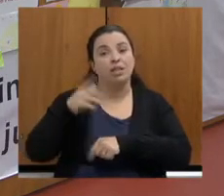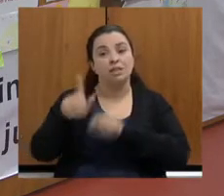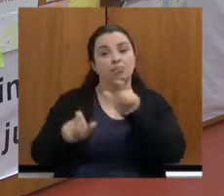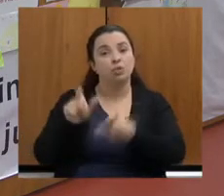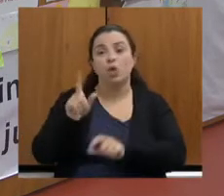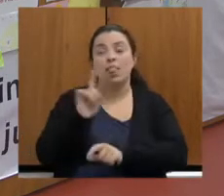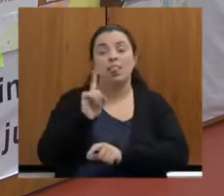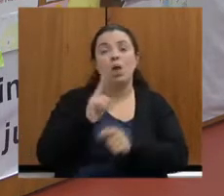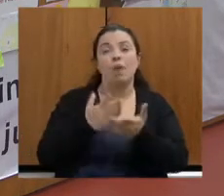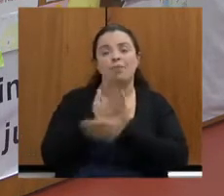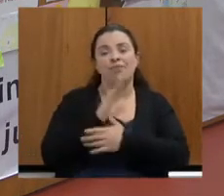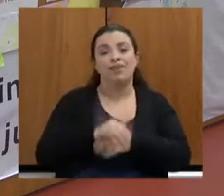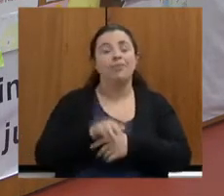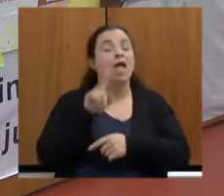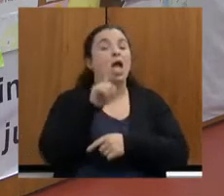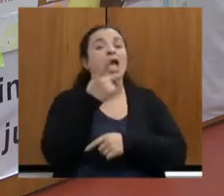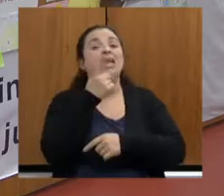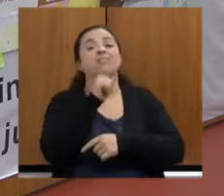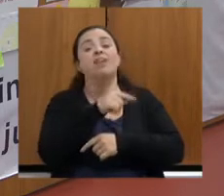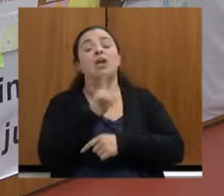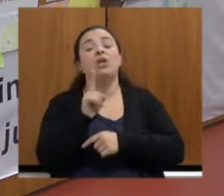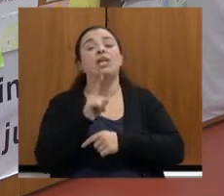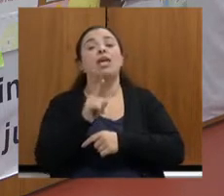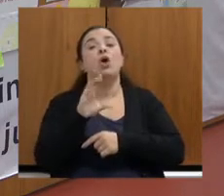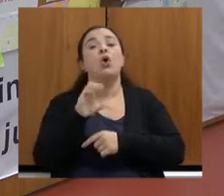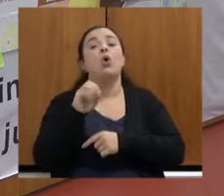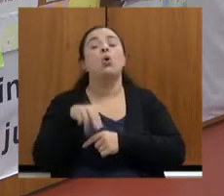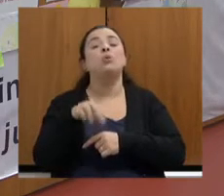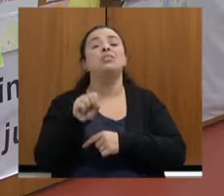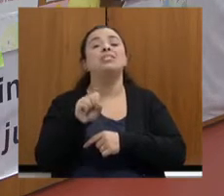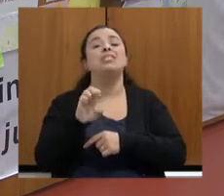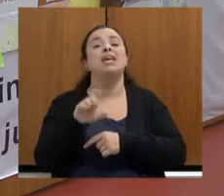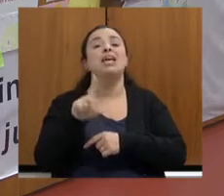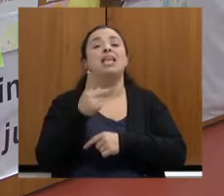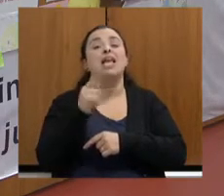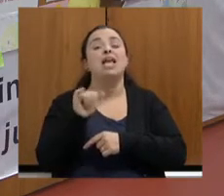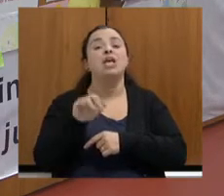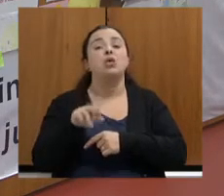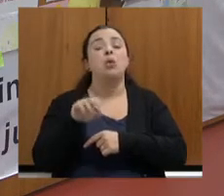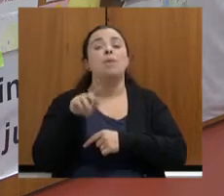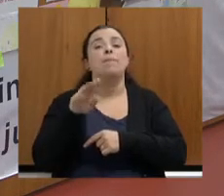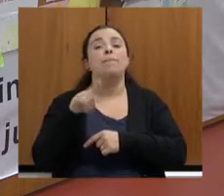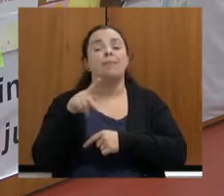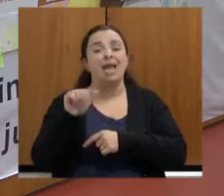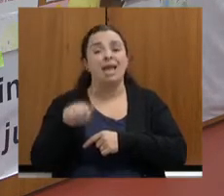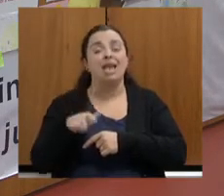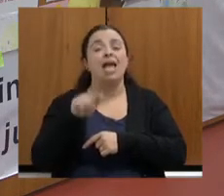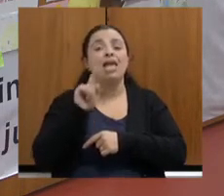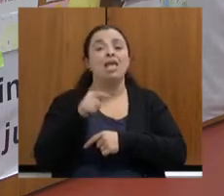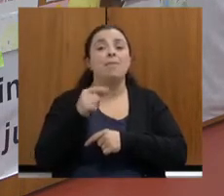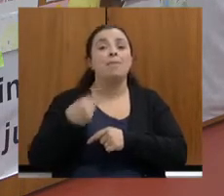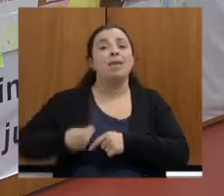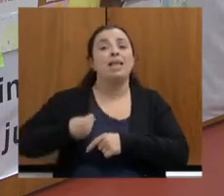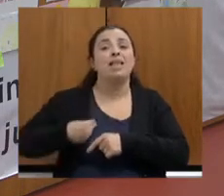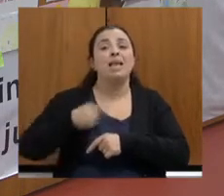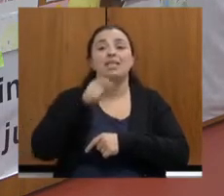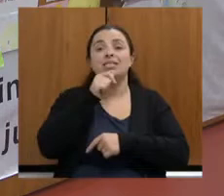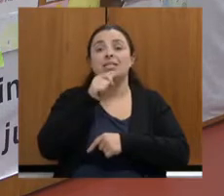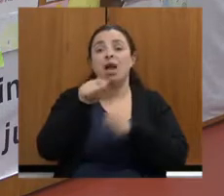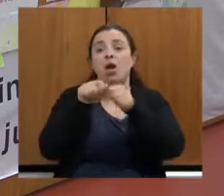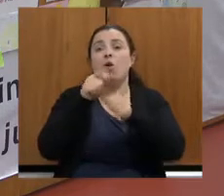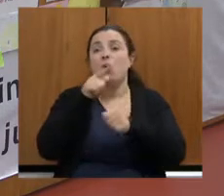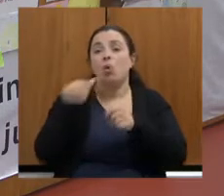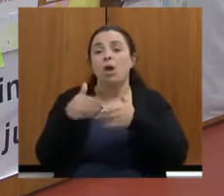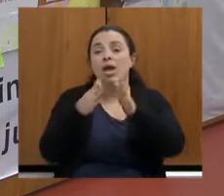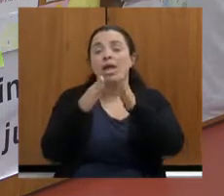eles falam que consagrou pena pertence à bacia do Caratinga aí manda a verba para o Caratinga Caratinga põe na cidade dela e nós que estamos